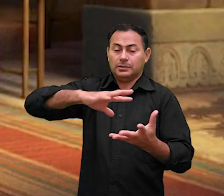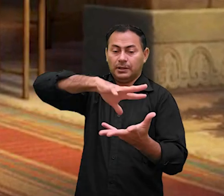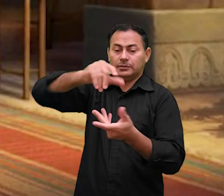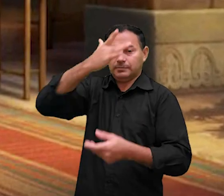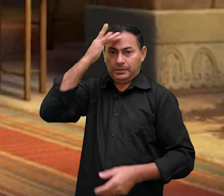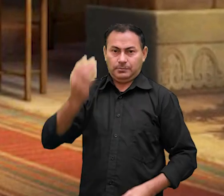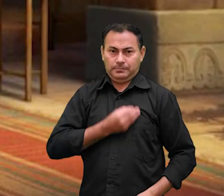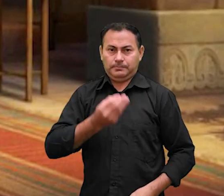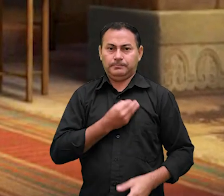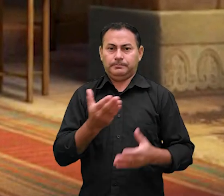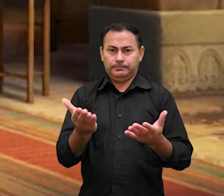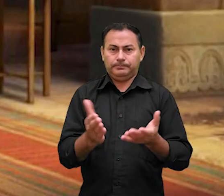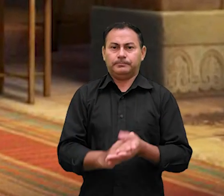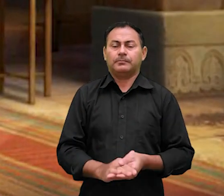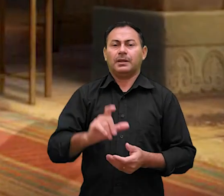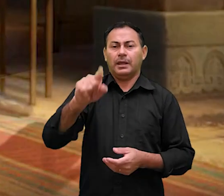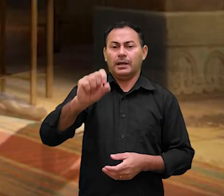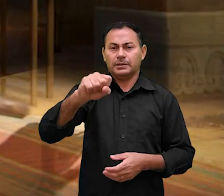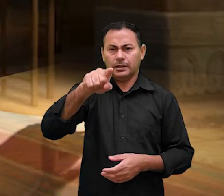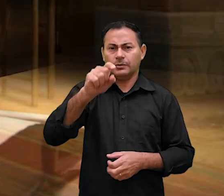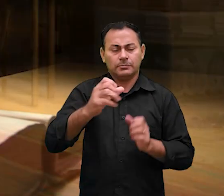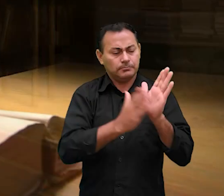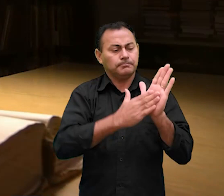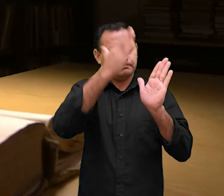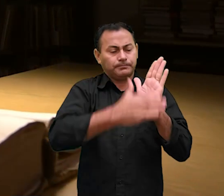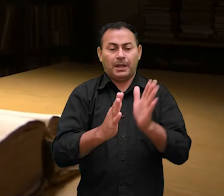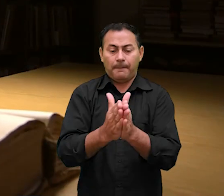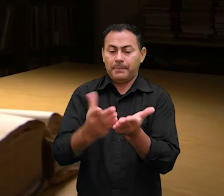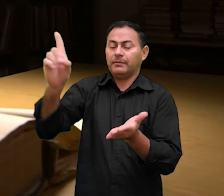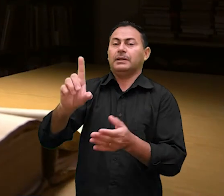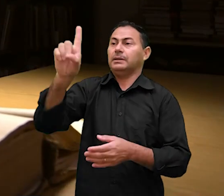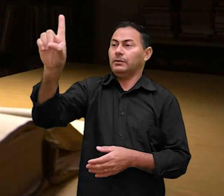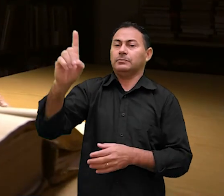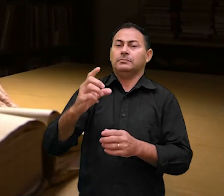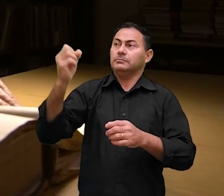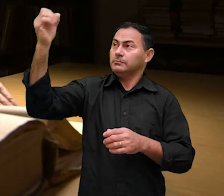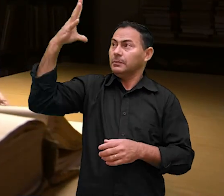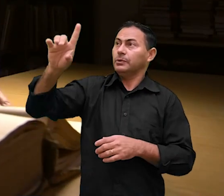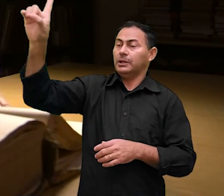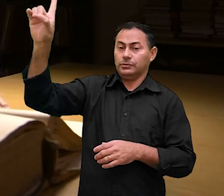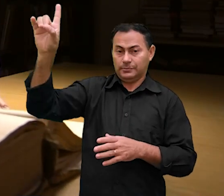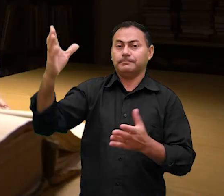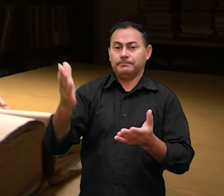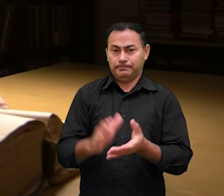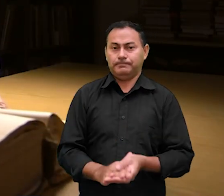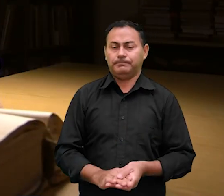na terra dos vivos. É assim que você pode provar que a Bíblia é a palavra inspirada por